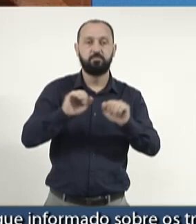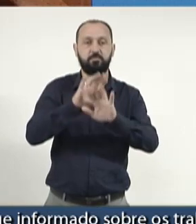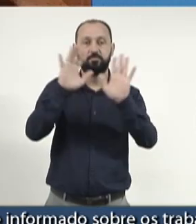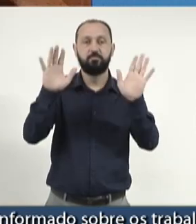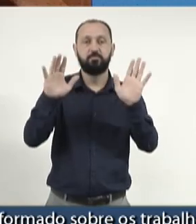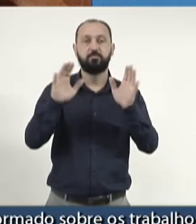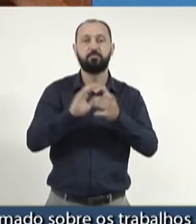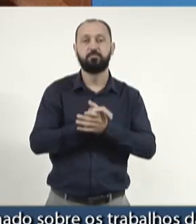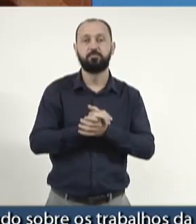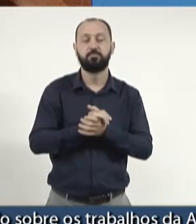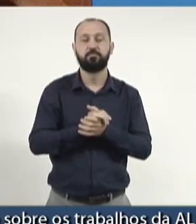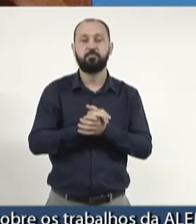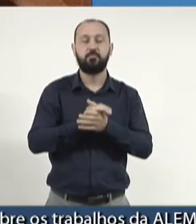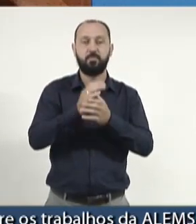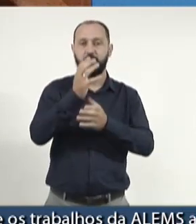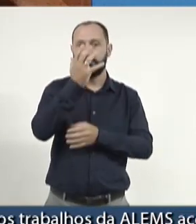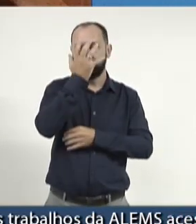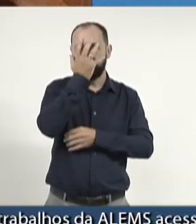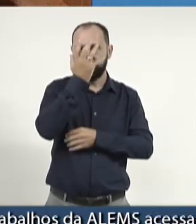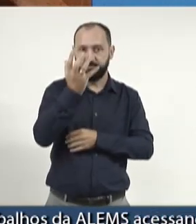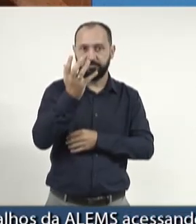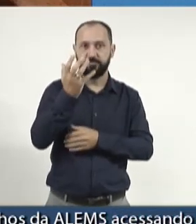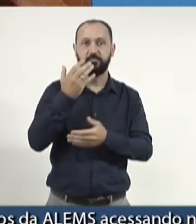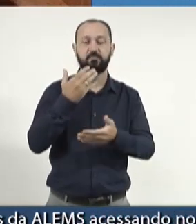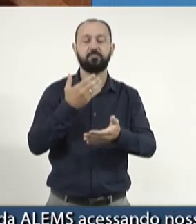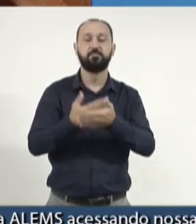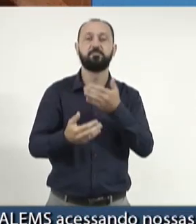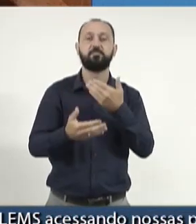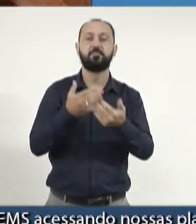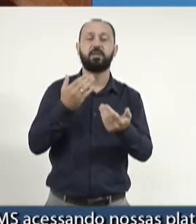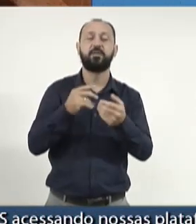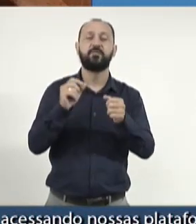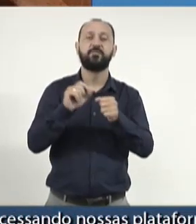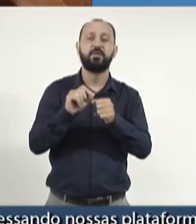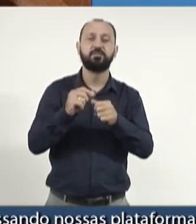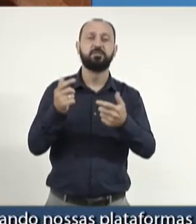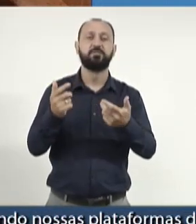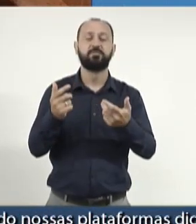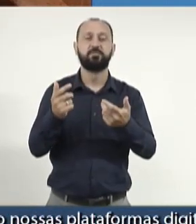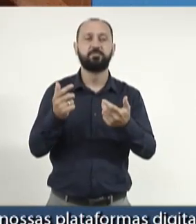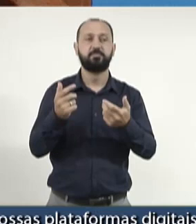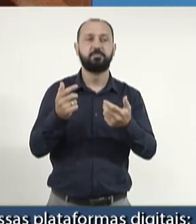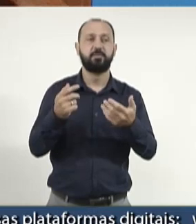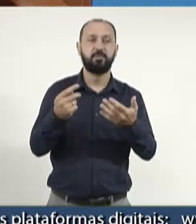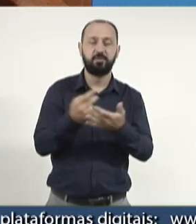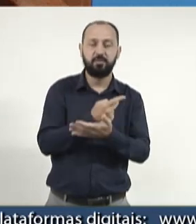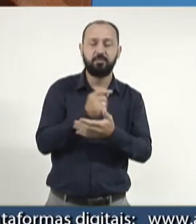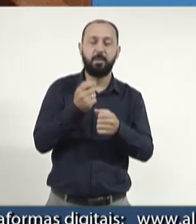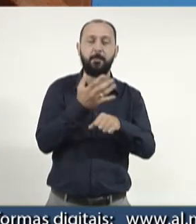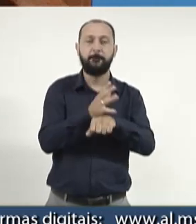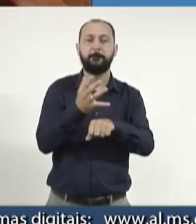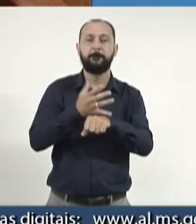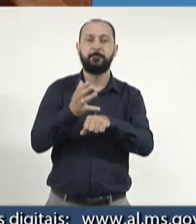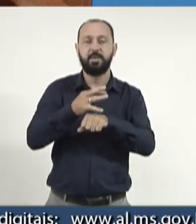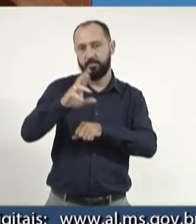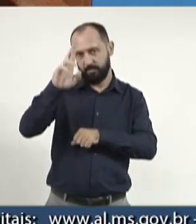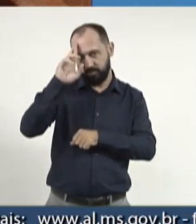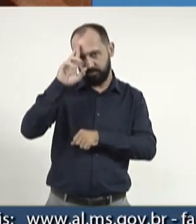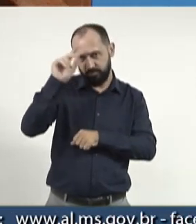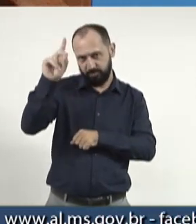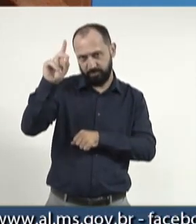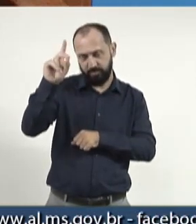transparência, desmascarando qualquer tipo de ato ímprobo praticado pela